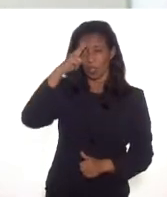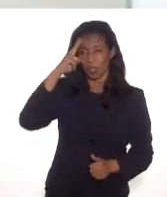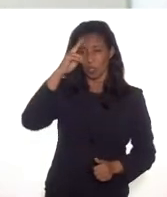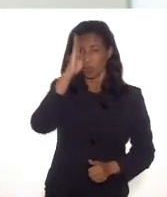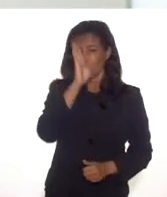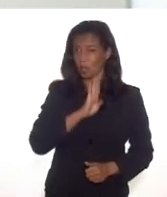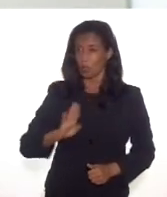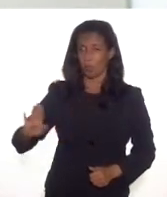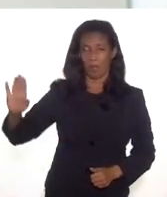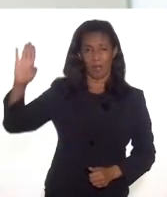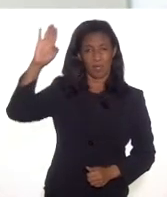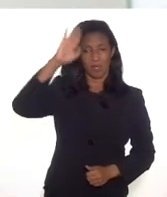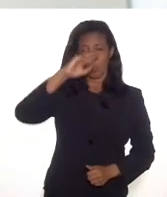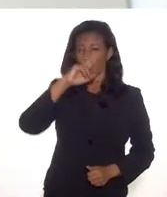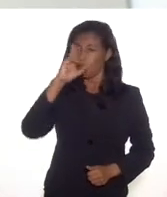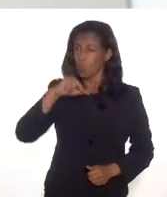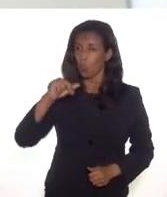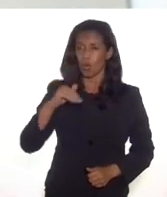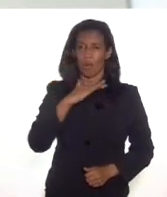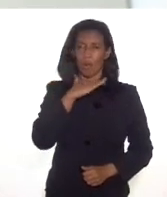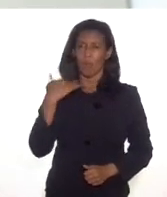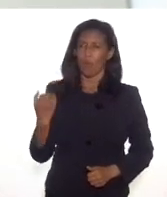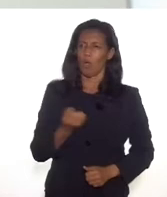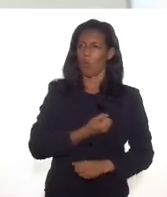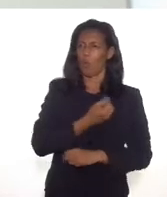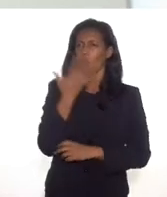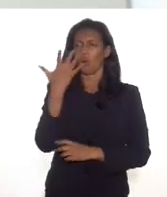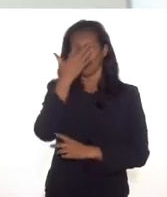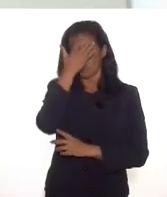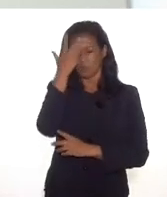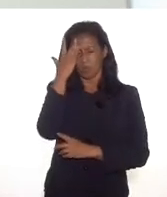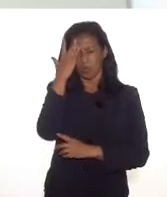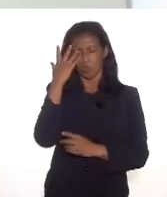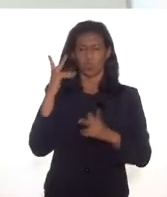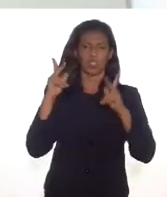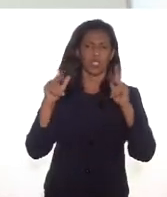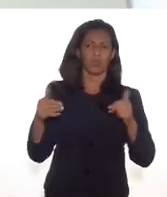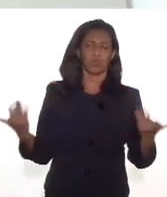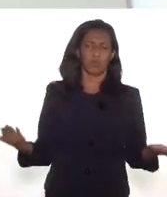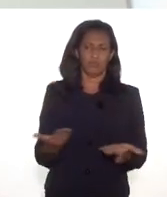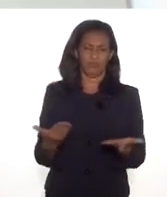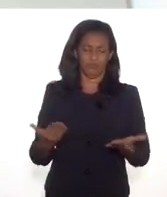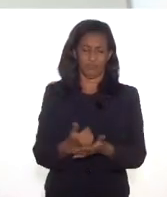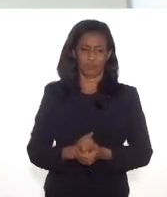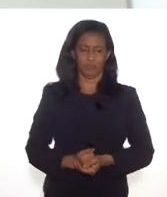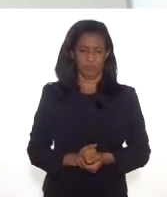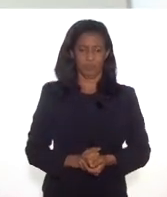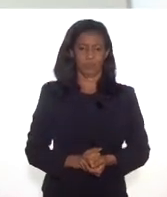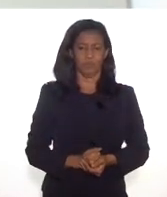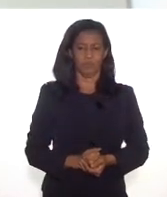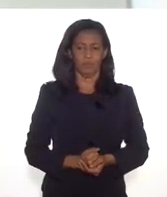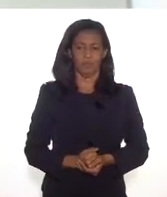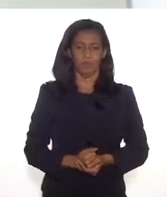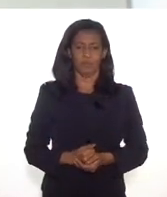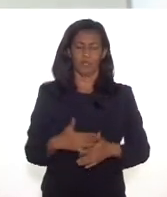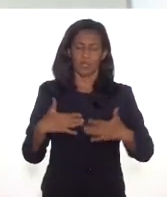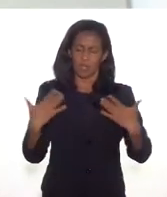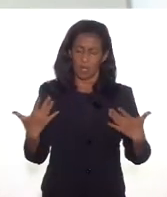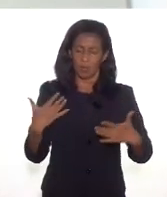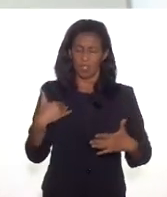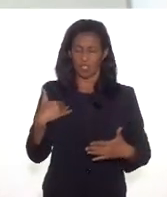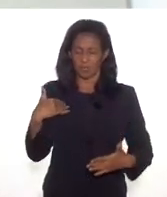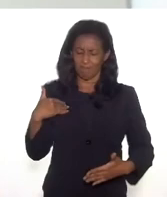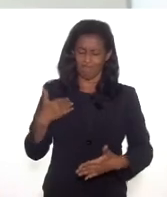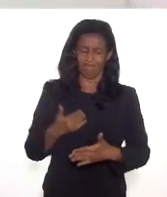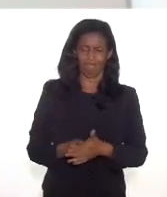causa matou tanta gente quanto o Covid mata agora. Então, a gente tem que buscar enfrentar essa